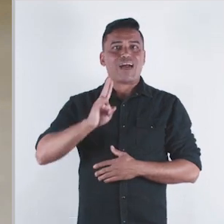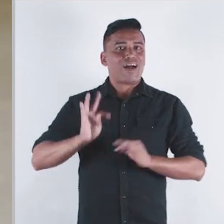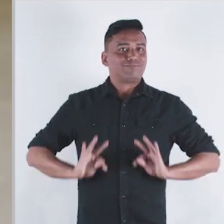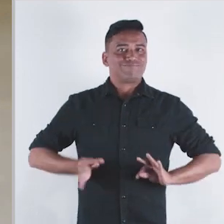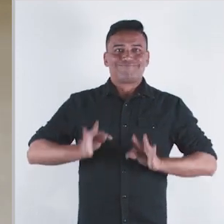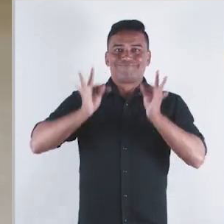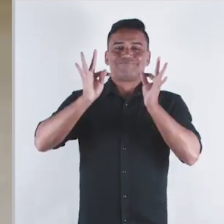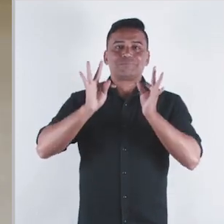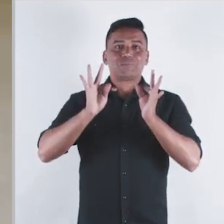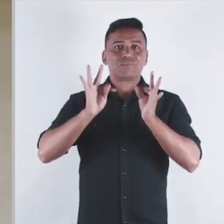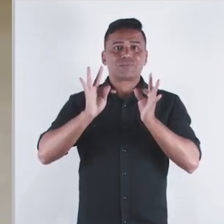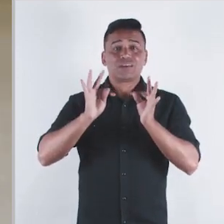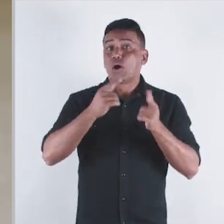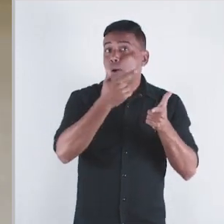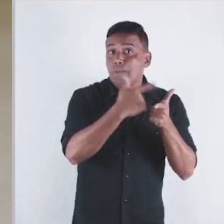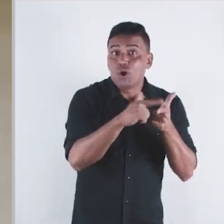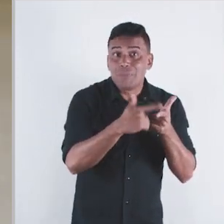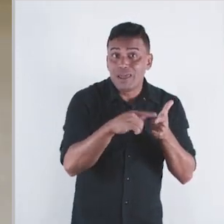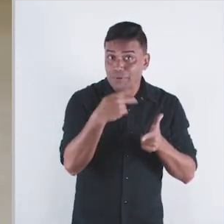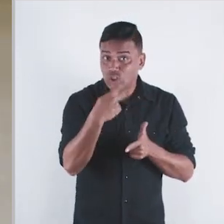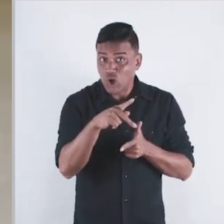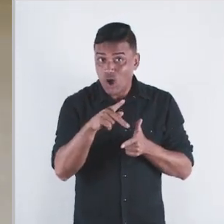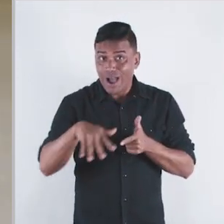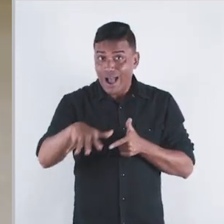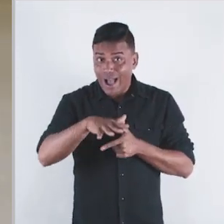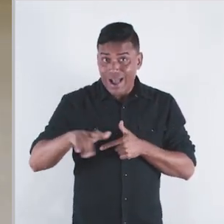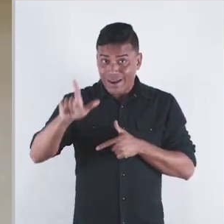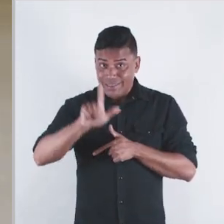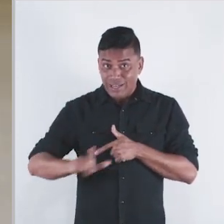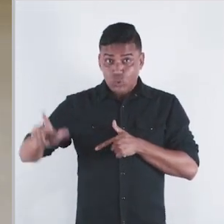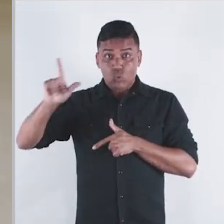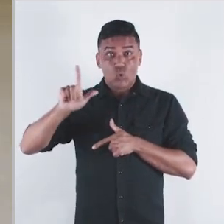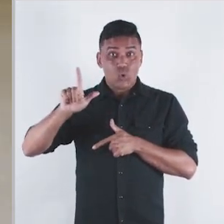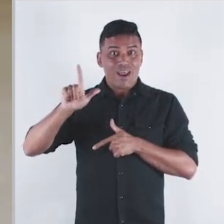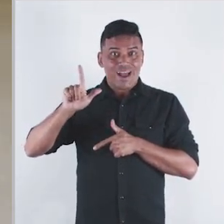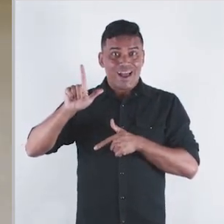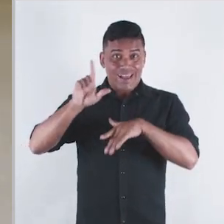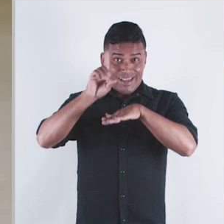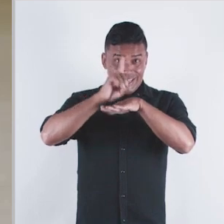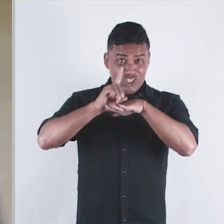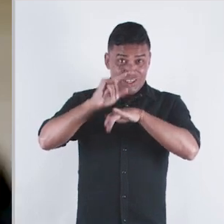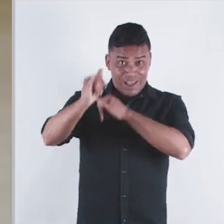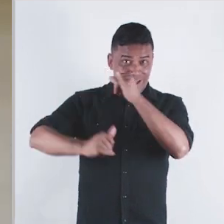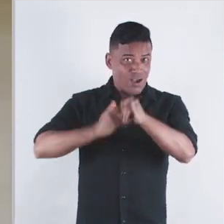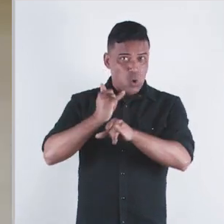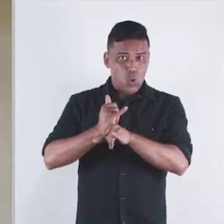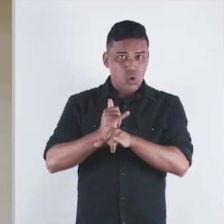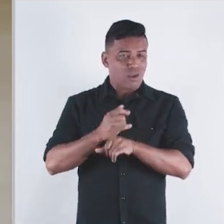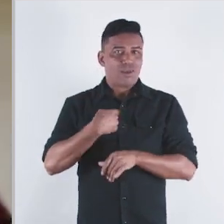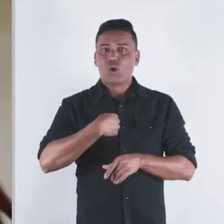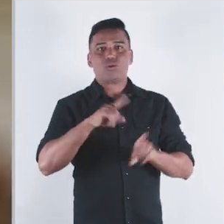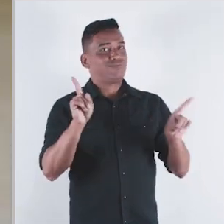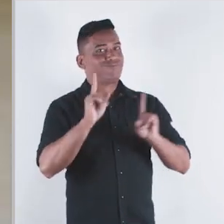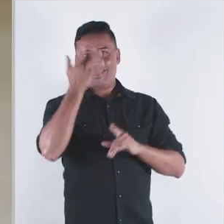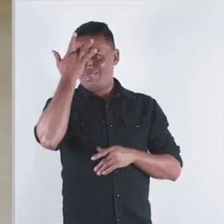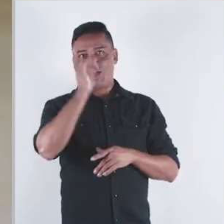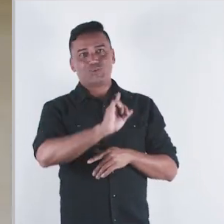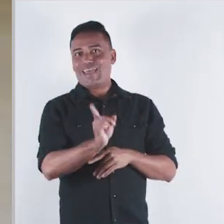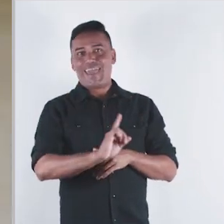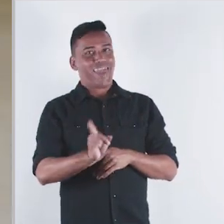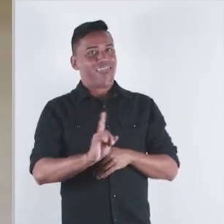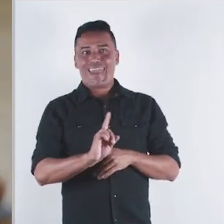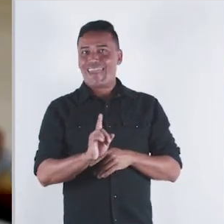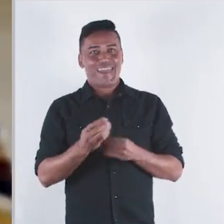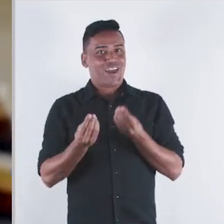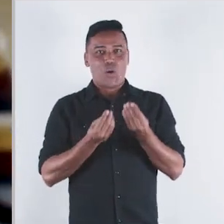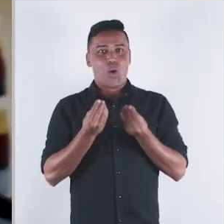aliás, não é um problema só dos autores de literatura digital, né? Eu não sei programar, não sei se você sabe, mas é muito raro que